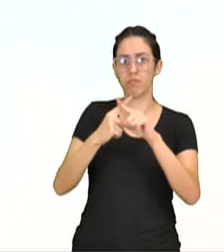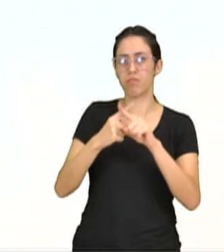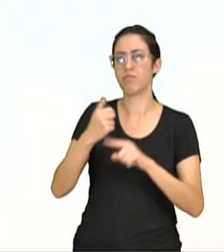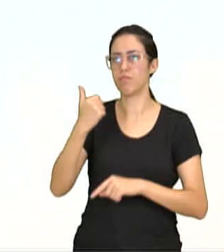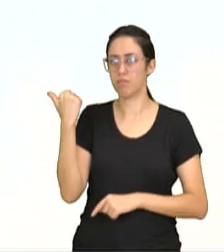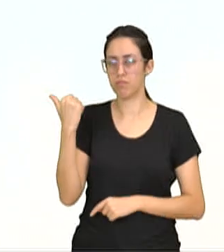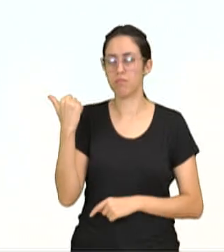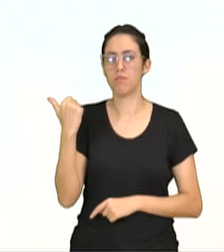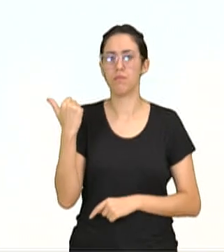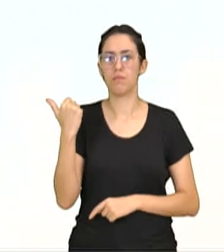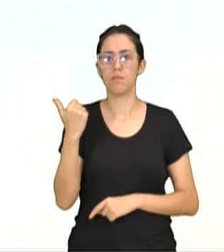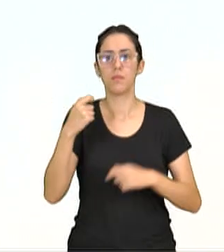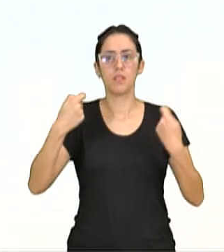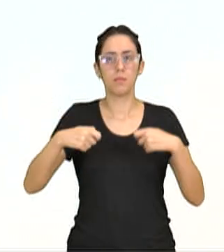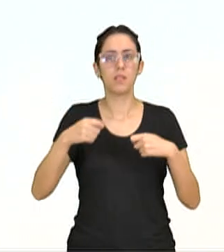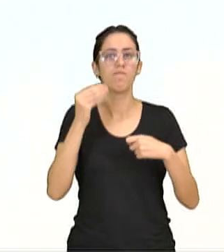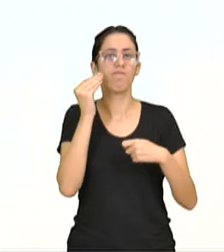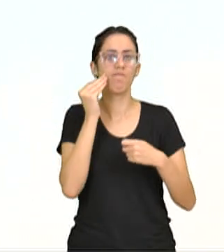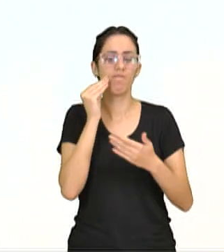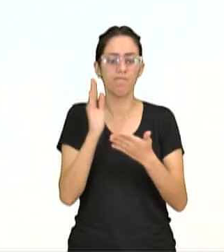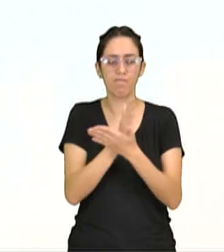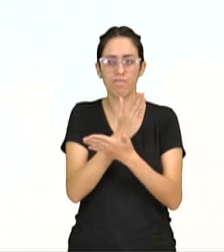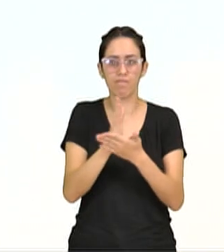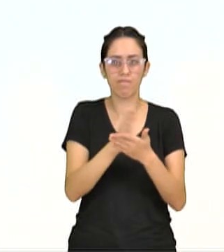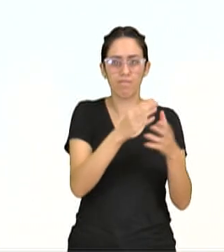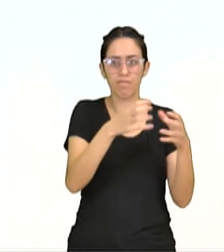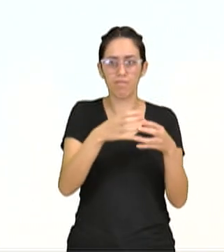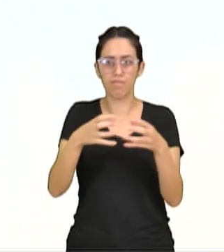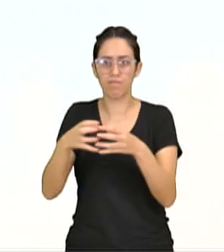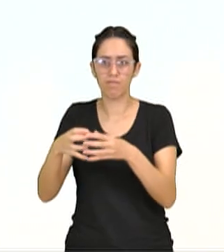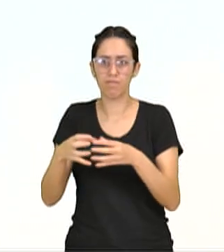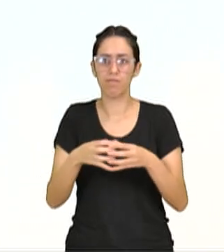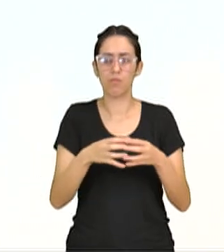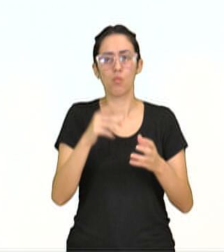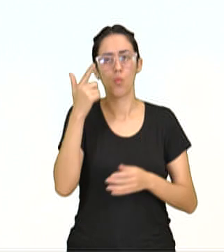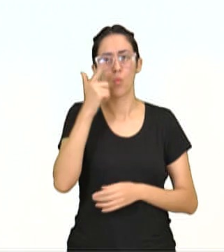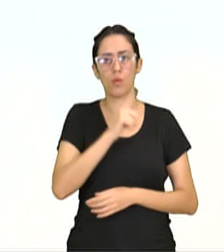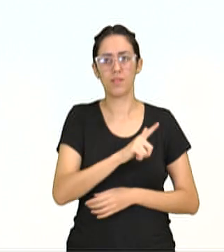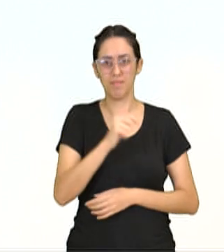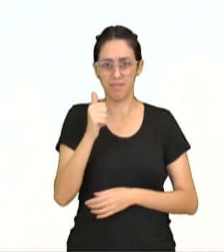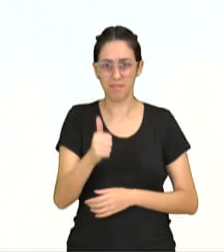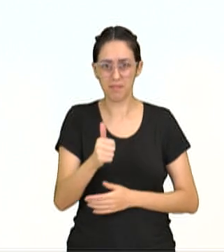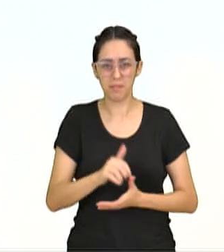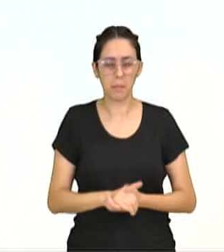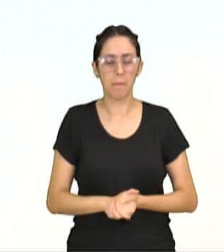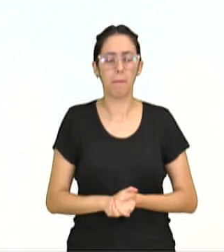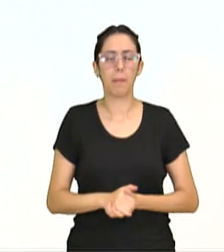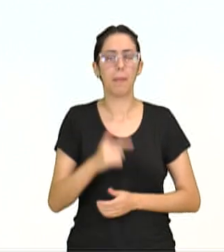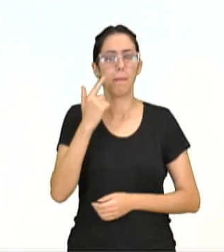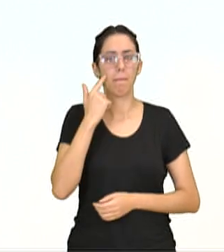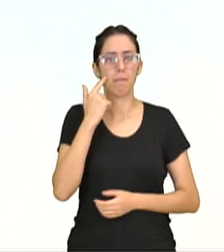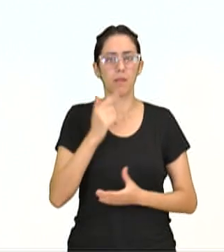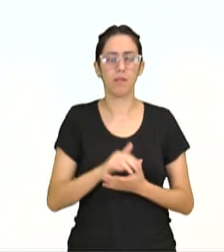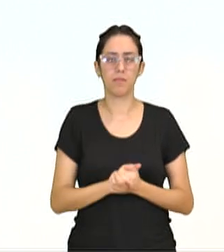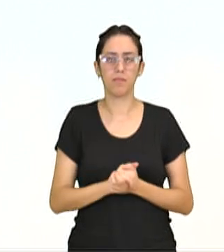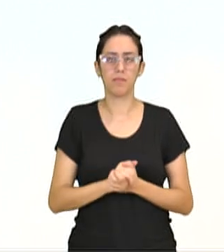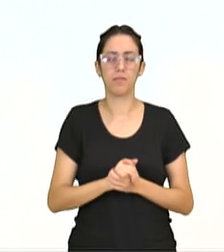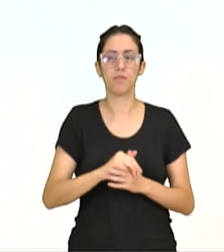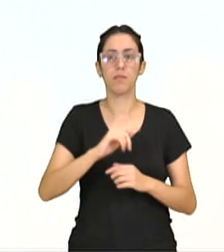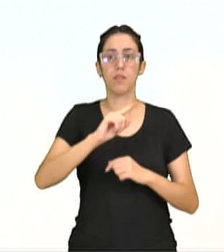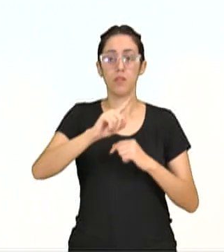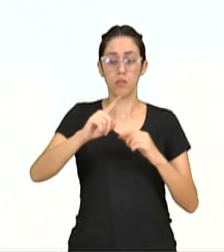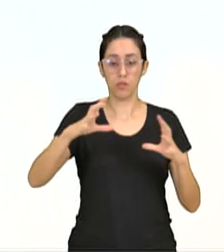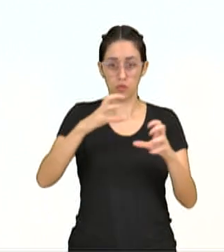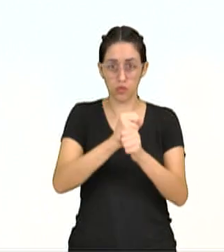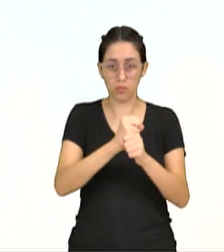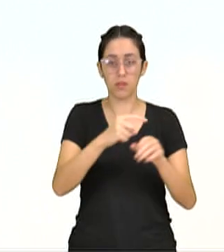possibilidade de você fazer esse desmembramento de forma correta é muito maior, certo? Então, olha lá, ó. Somados dão menos 4. 3